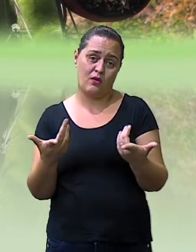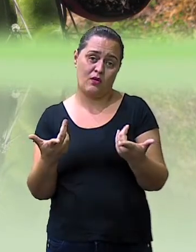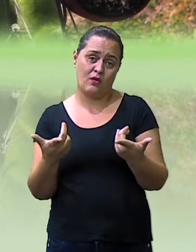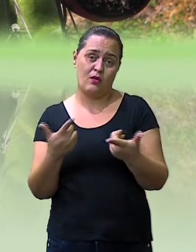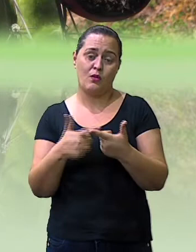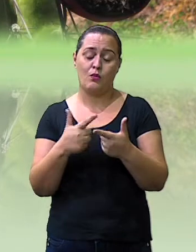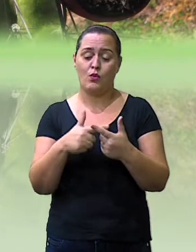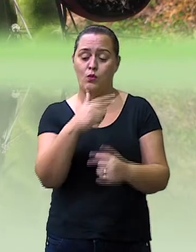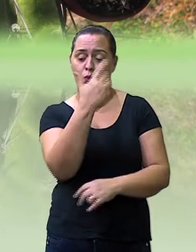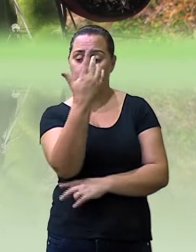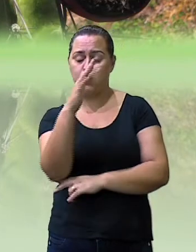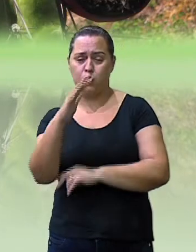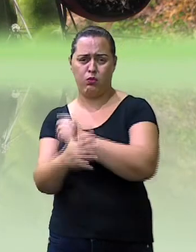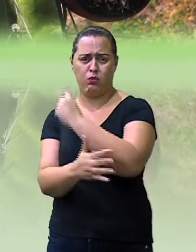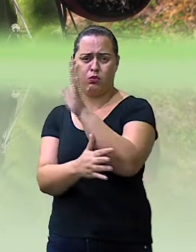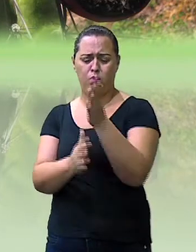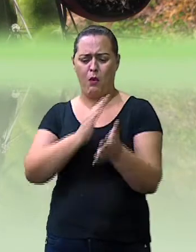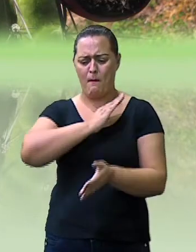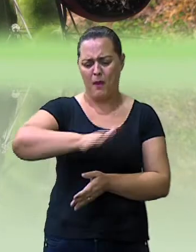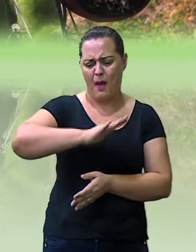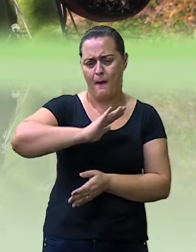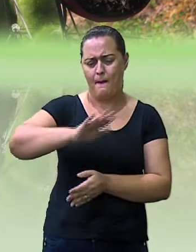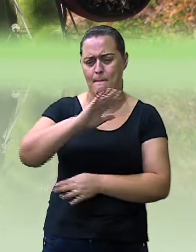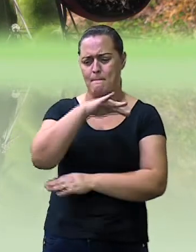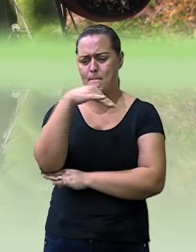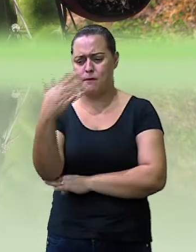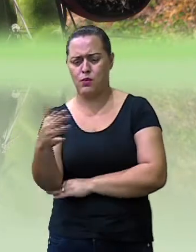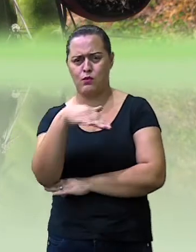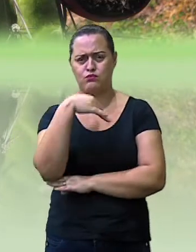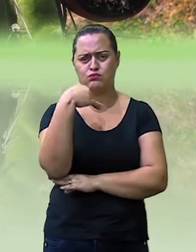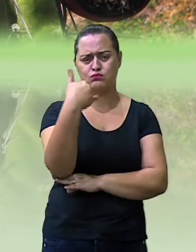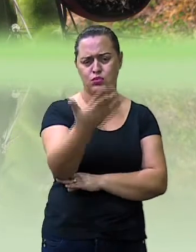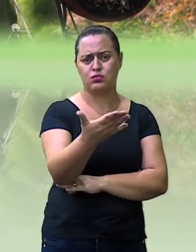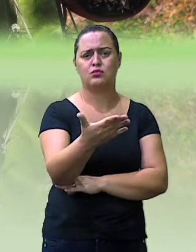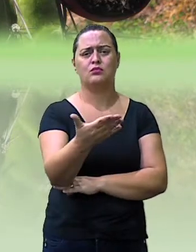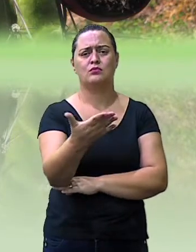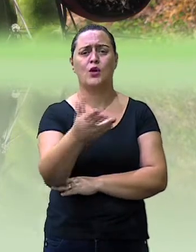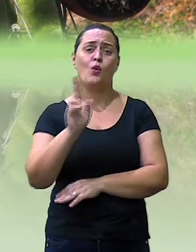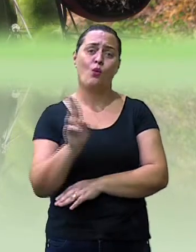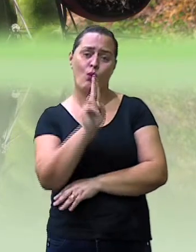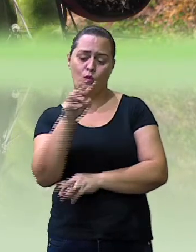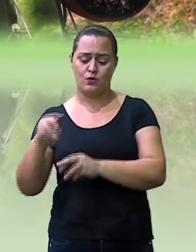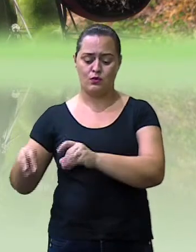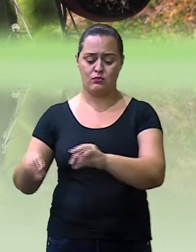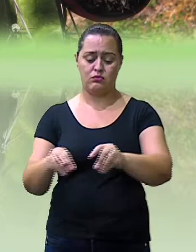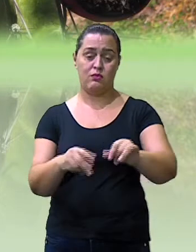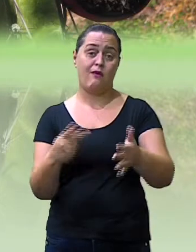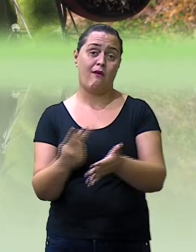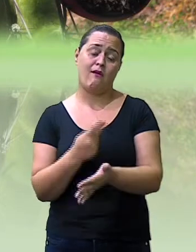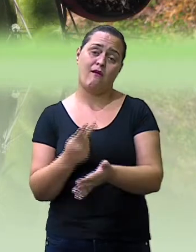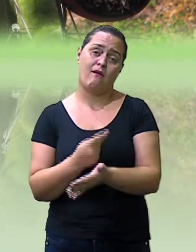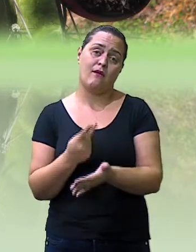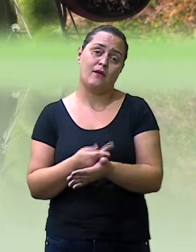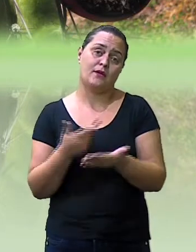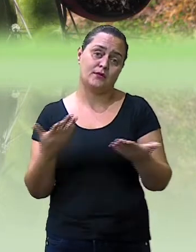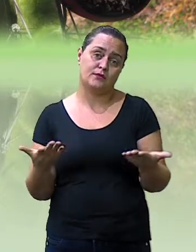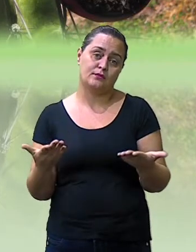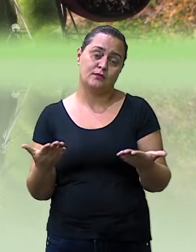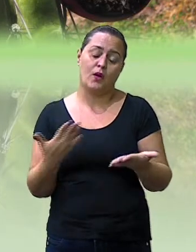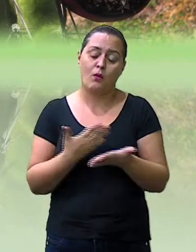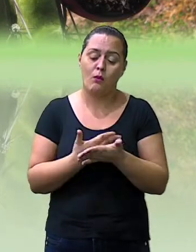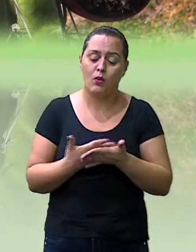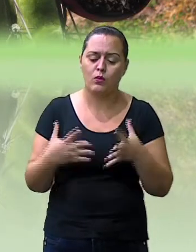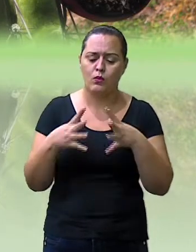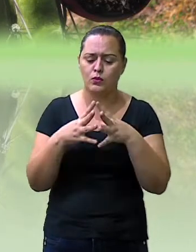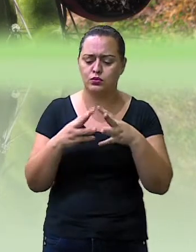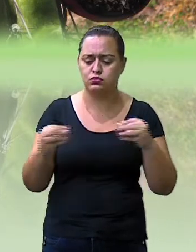para servir como lenha e pelo manejo inadequado do solo. A vegetação